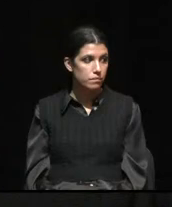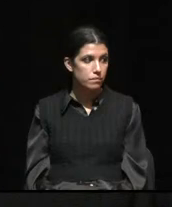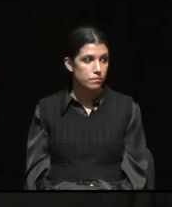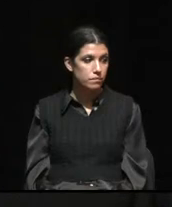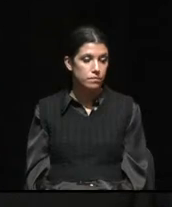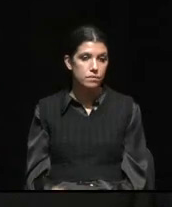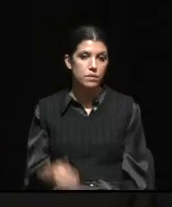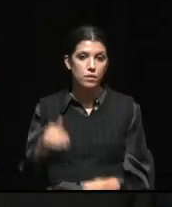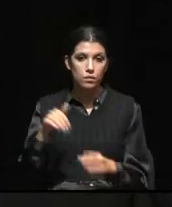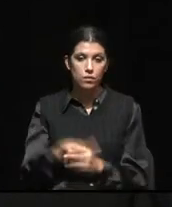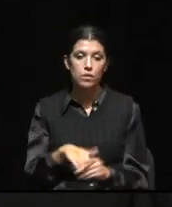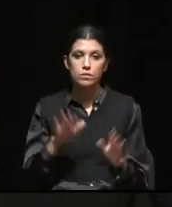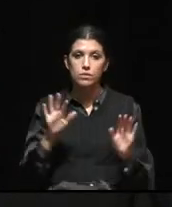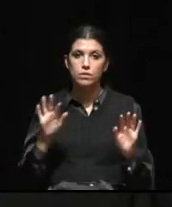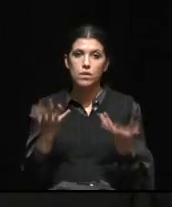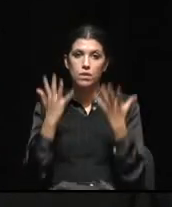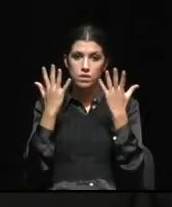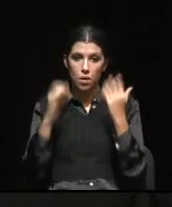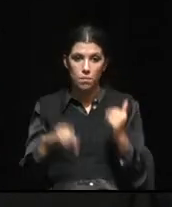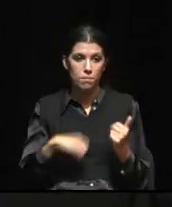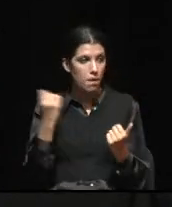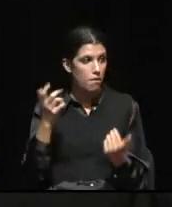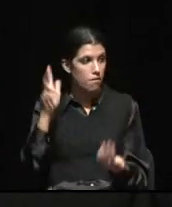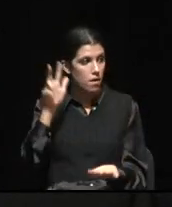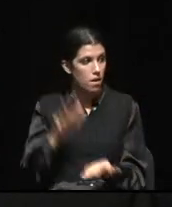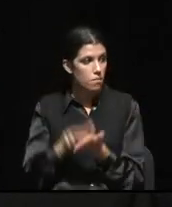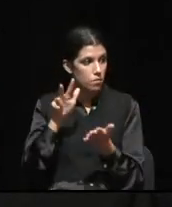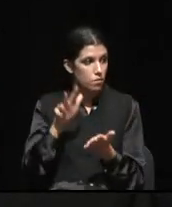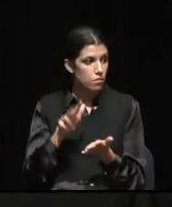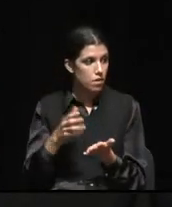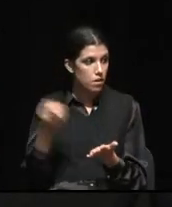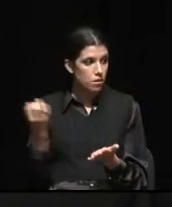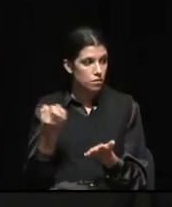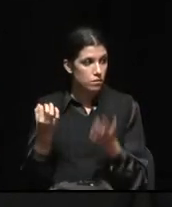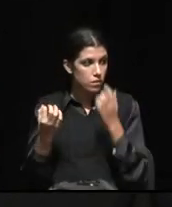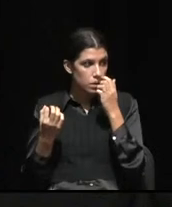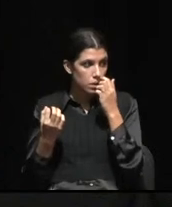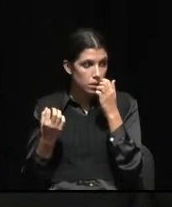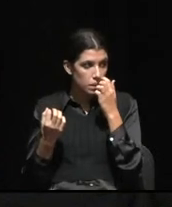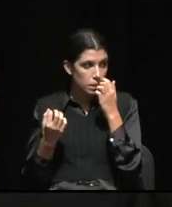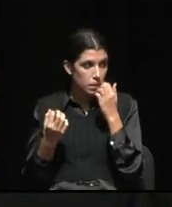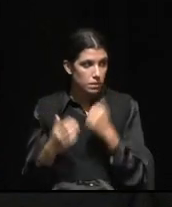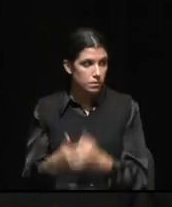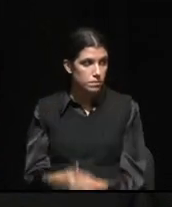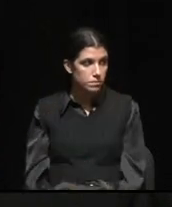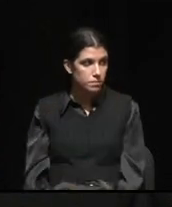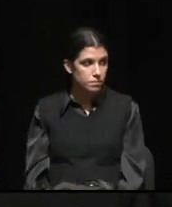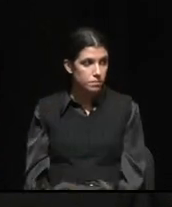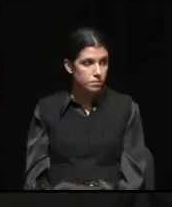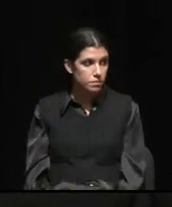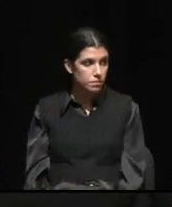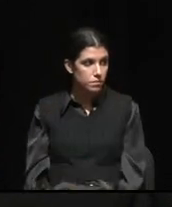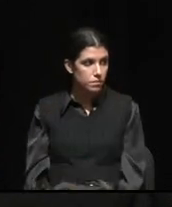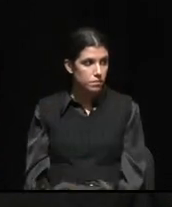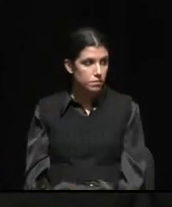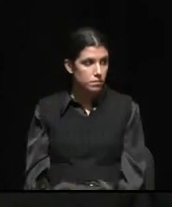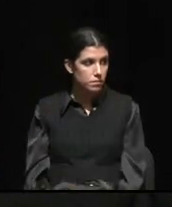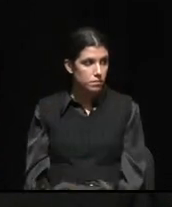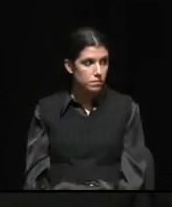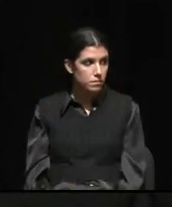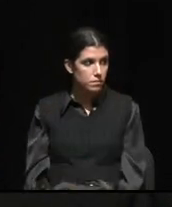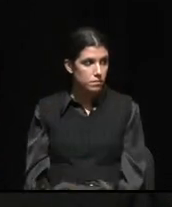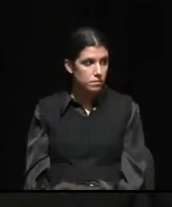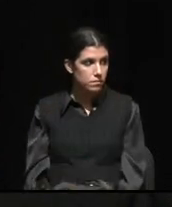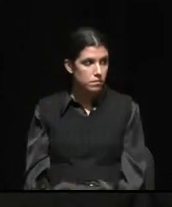o voto de saudação do pev foi aprovado foi aprovado foi aprovado foi aprovado por